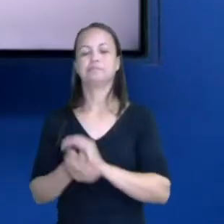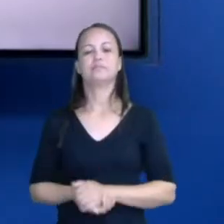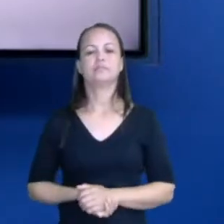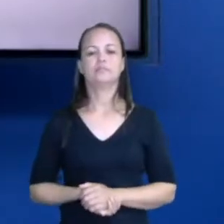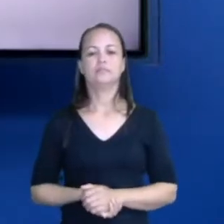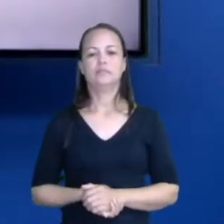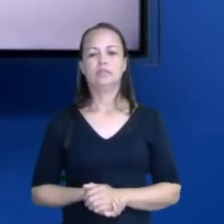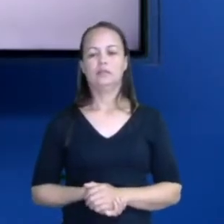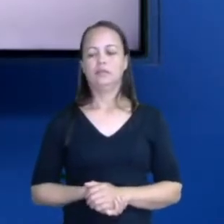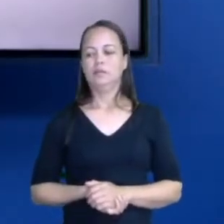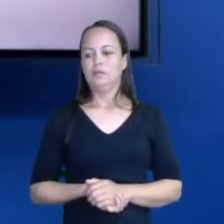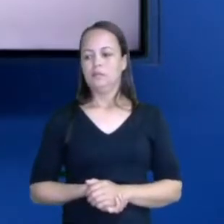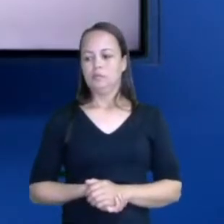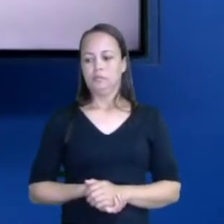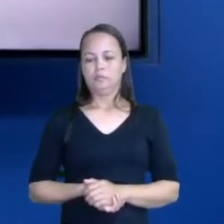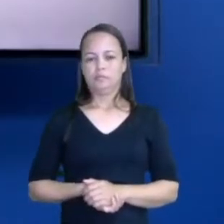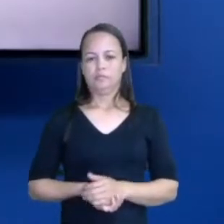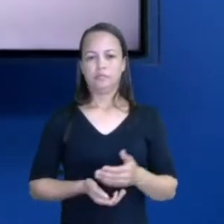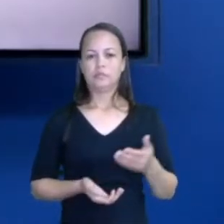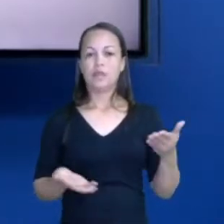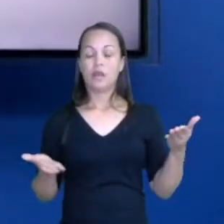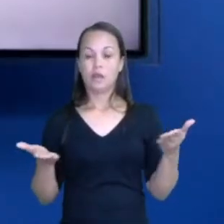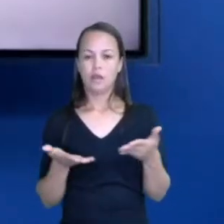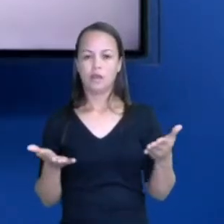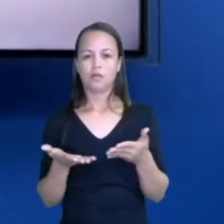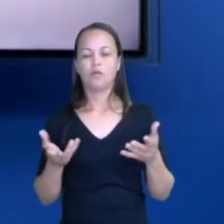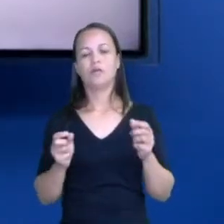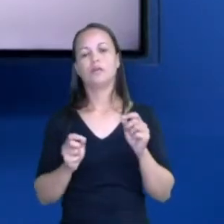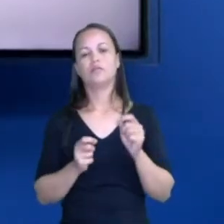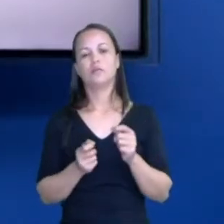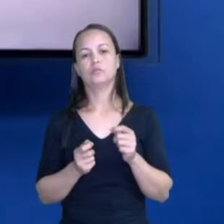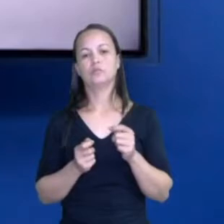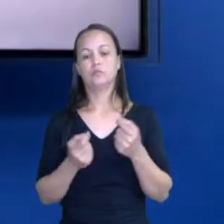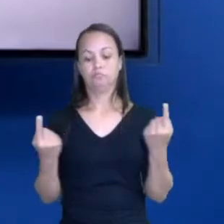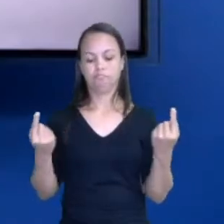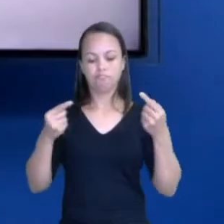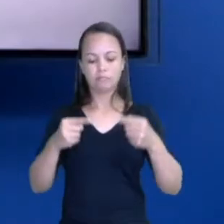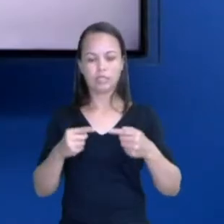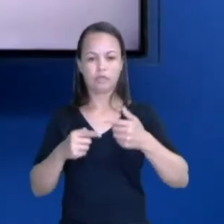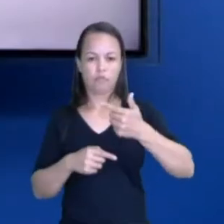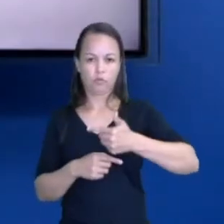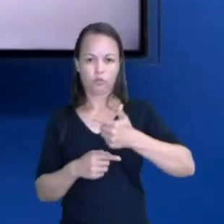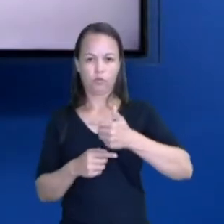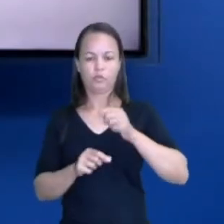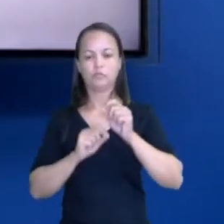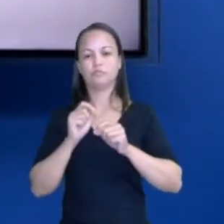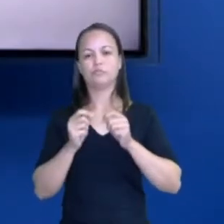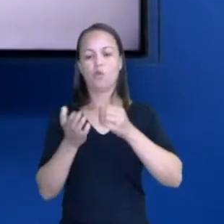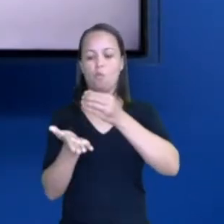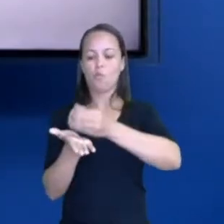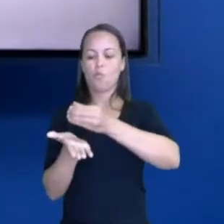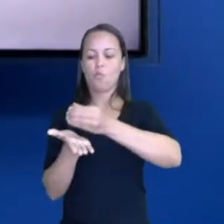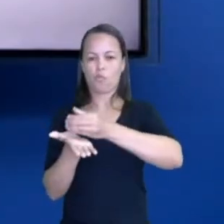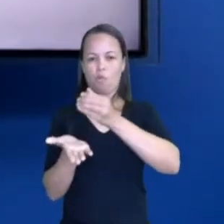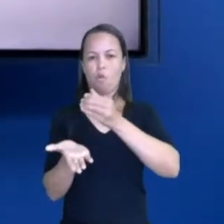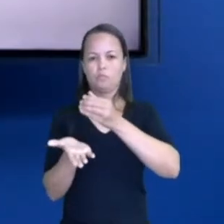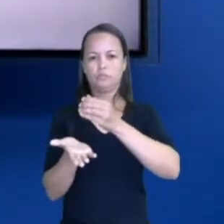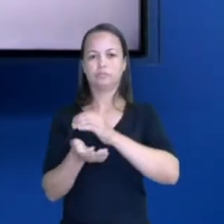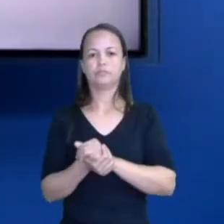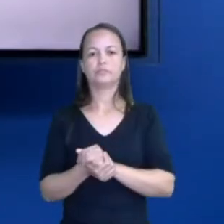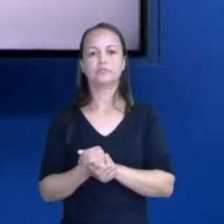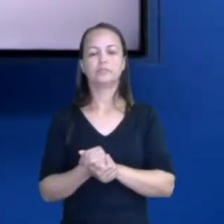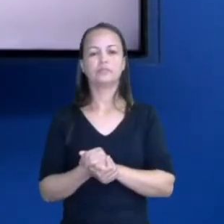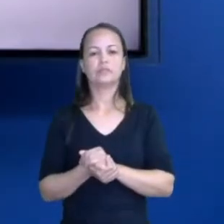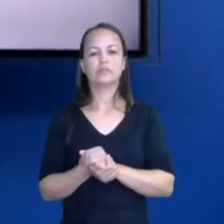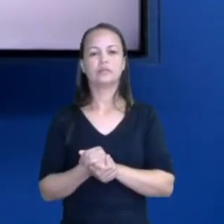Nós vamos agora para o nosso segundo desafio, que é o desafio dos copos, o segundo desafio dos copos. A gente vai ver nesse desafio aqui dos